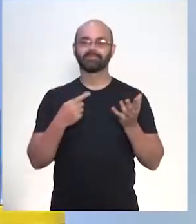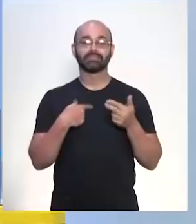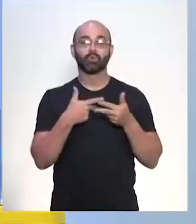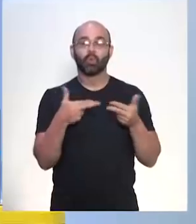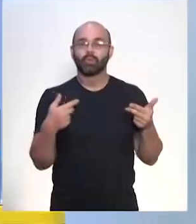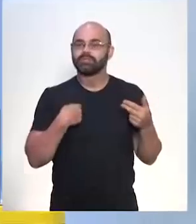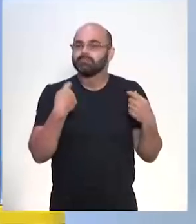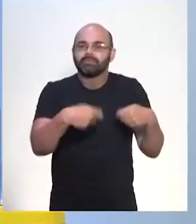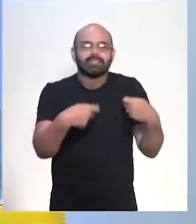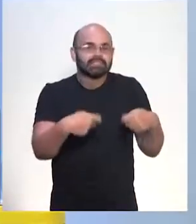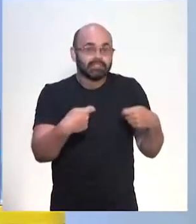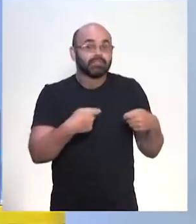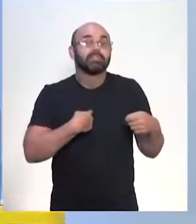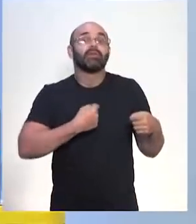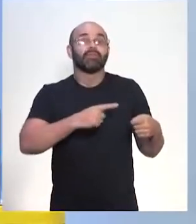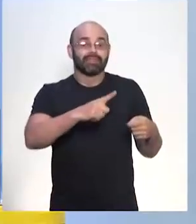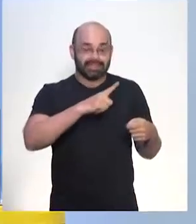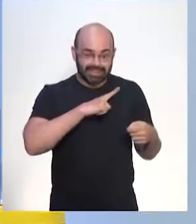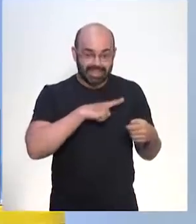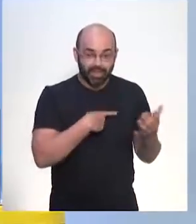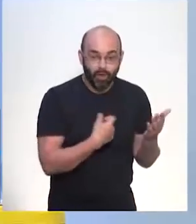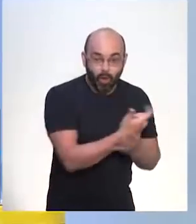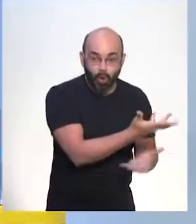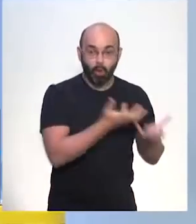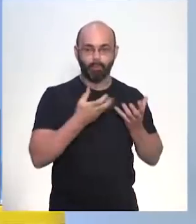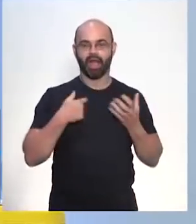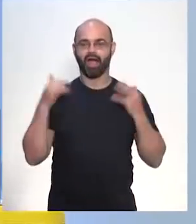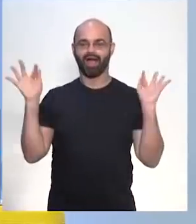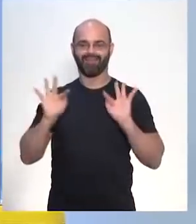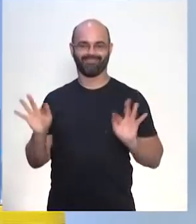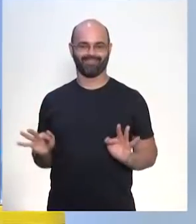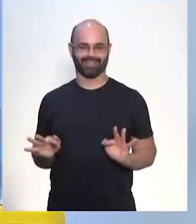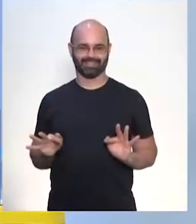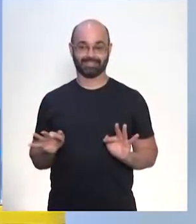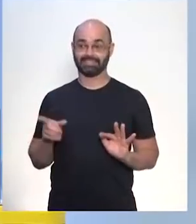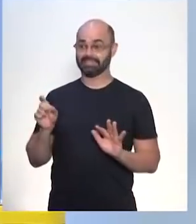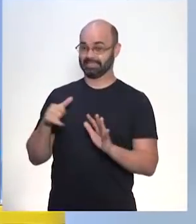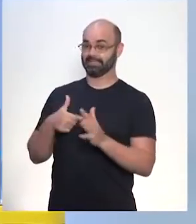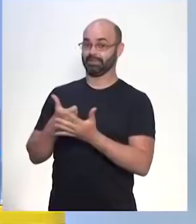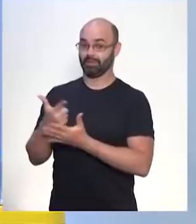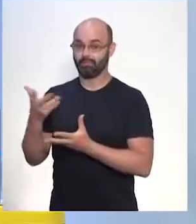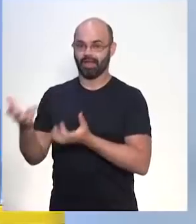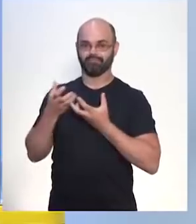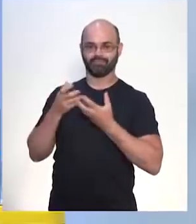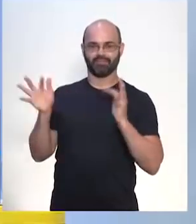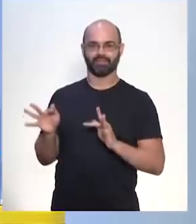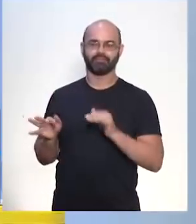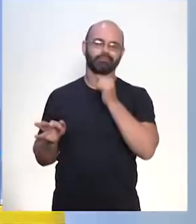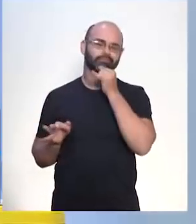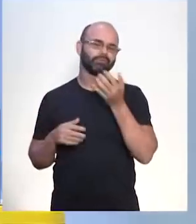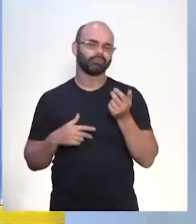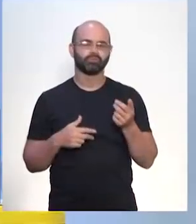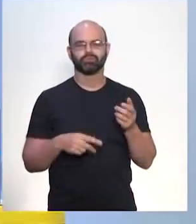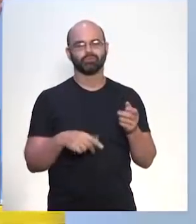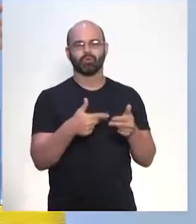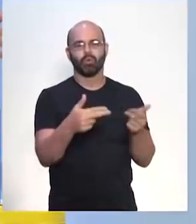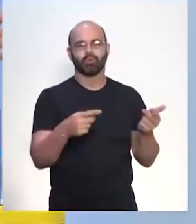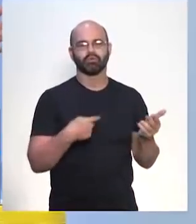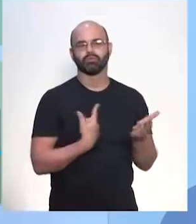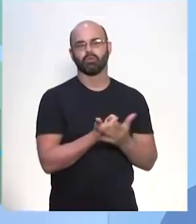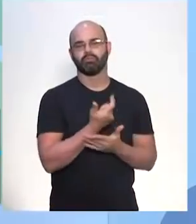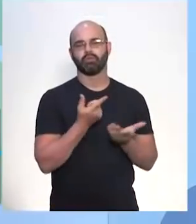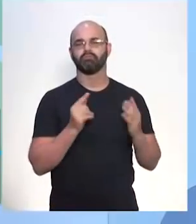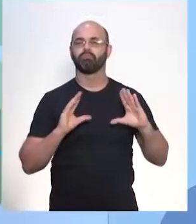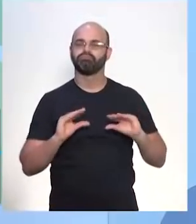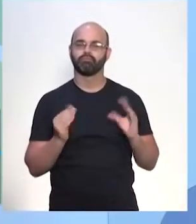coisa para ser feliz. Então, se eu estou com falta aqui de quê, Mauro? Sei lá, eu compro aqui o bem-estar, o conforto,